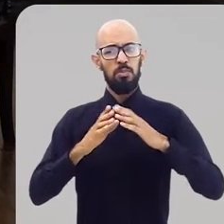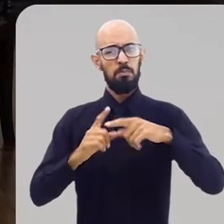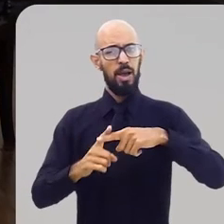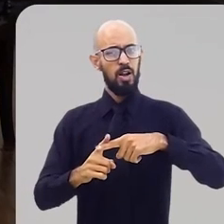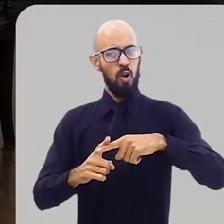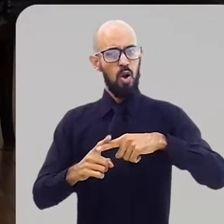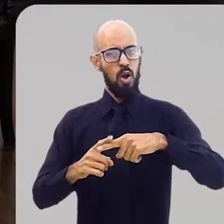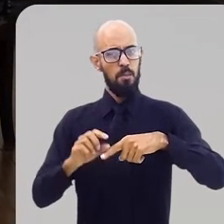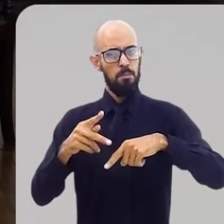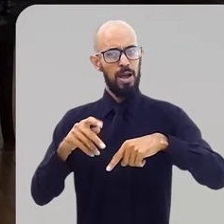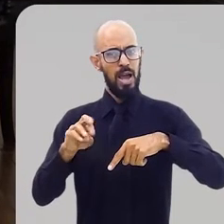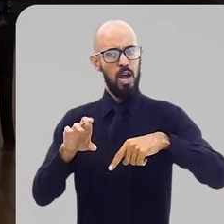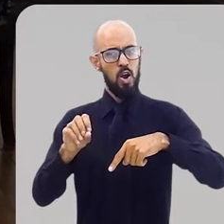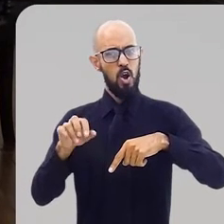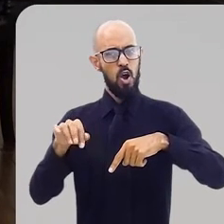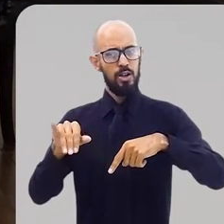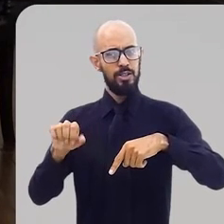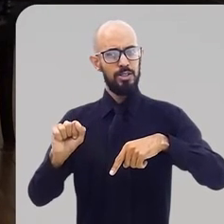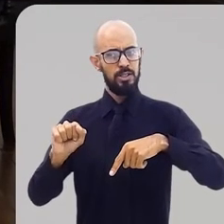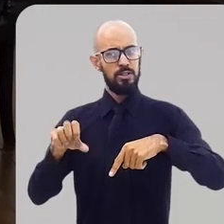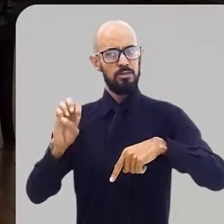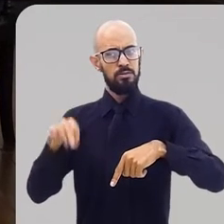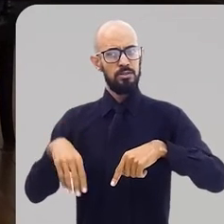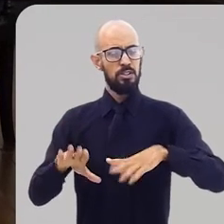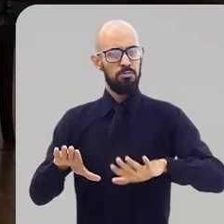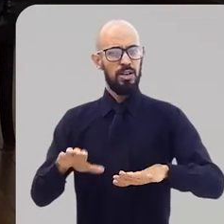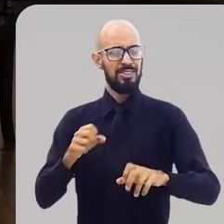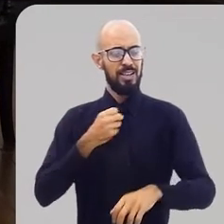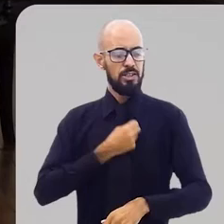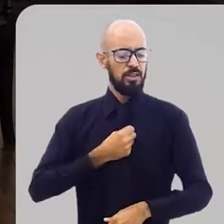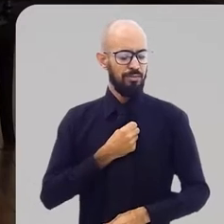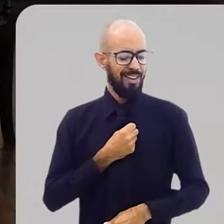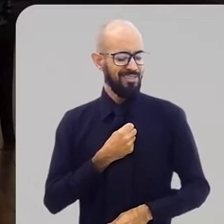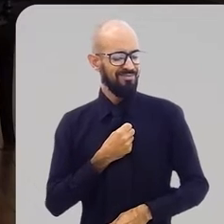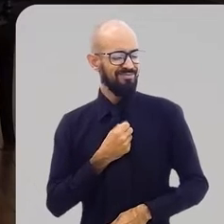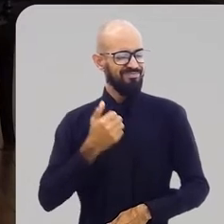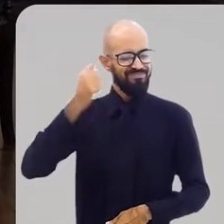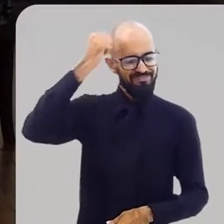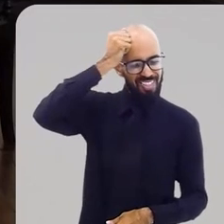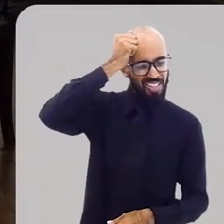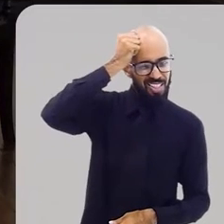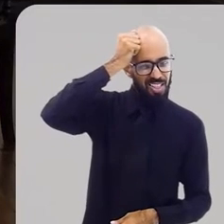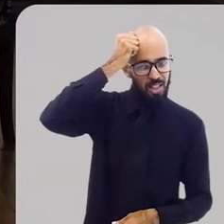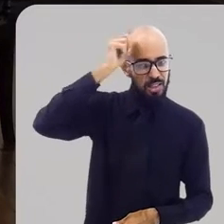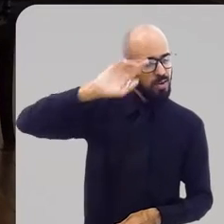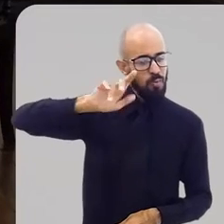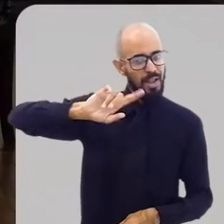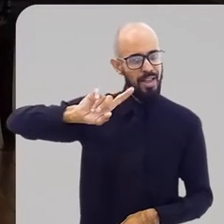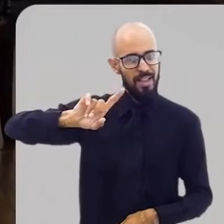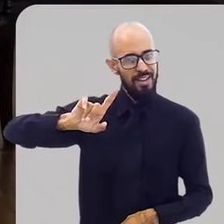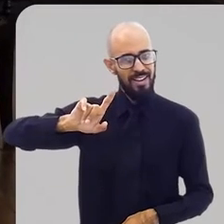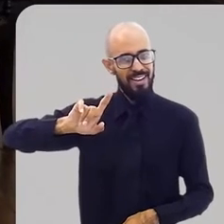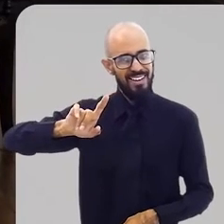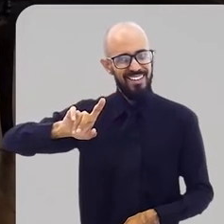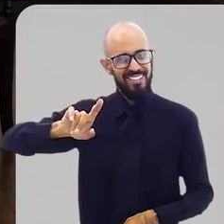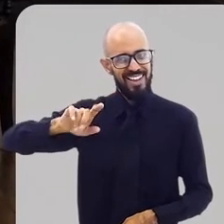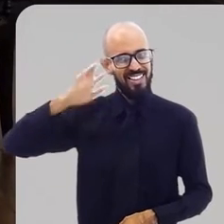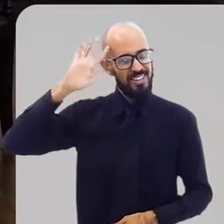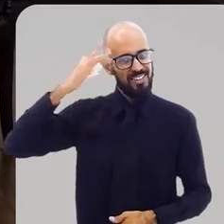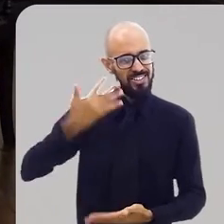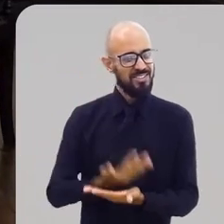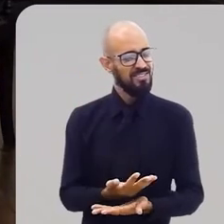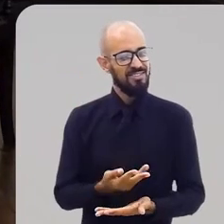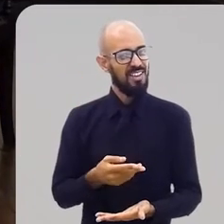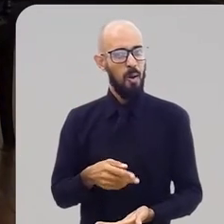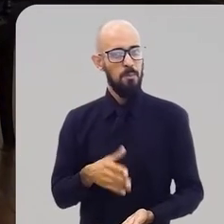paróquia Claro mas não é aquele aquela saudade que me deixa assim parado arrependido do que que o